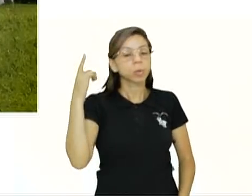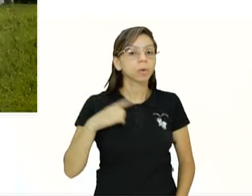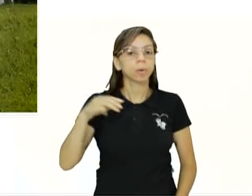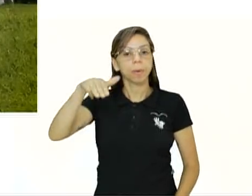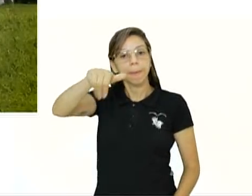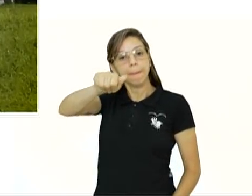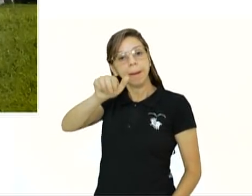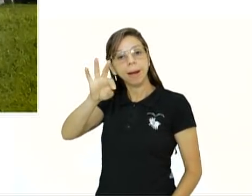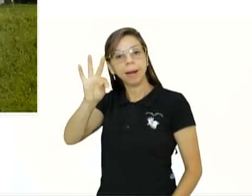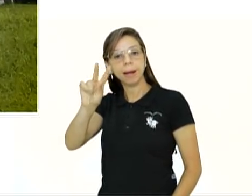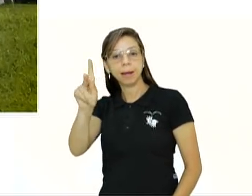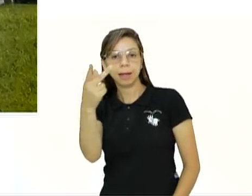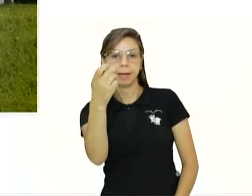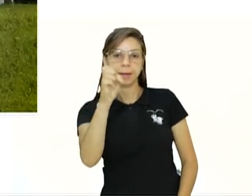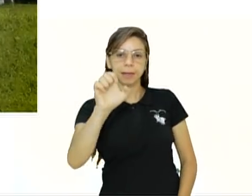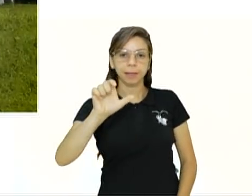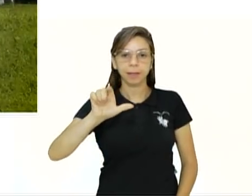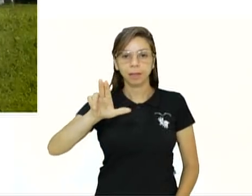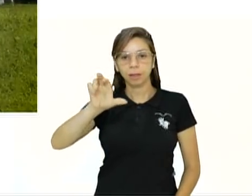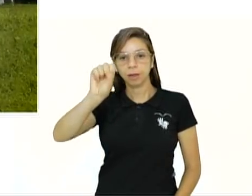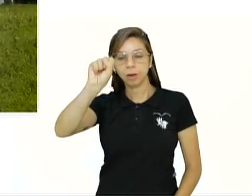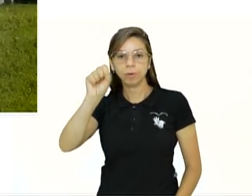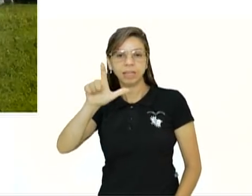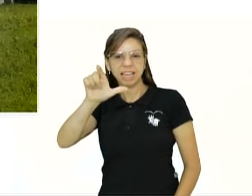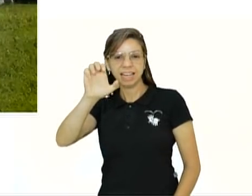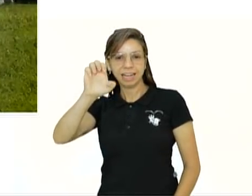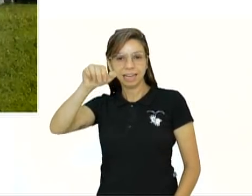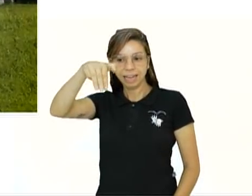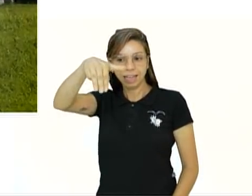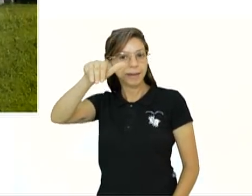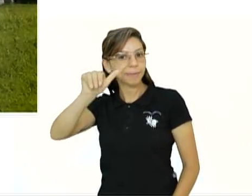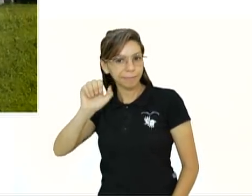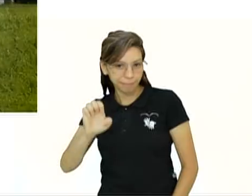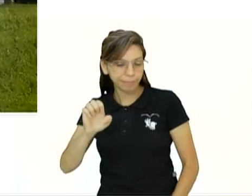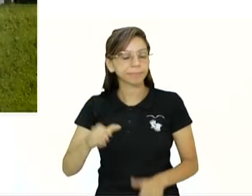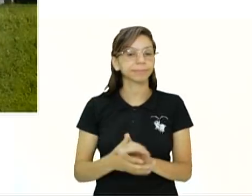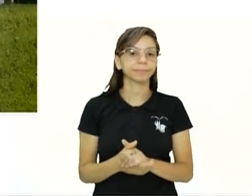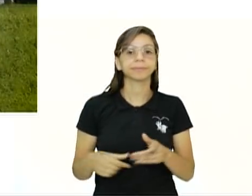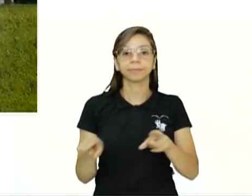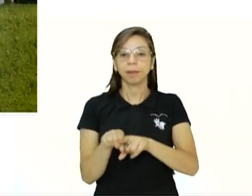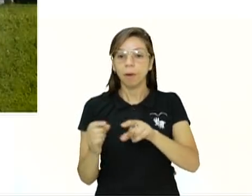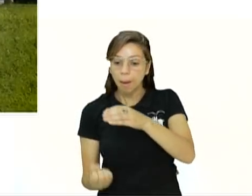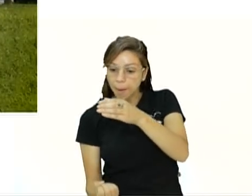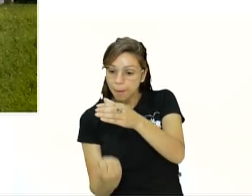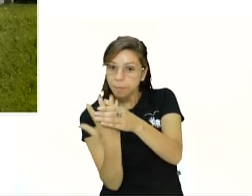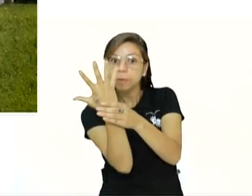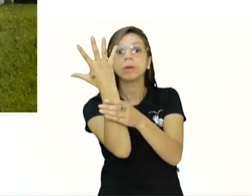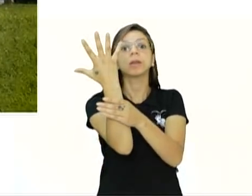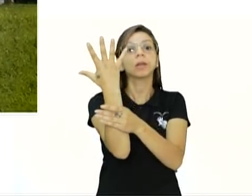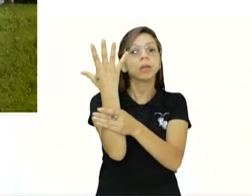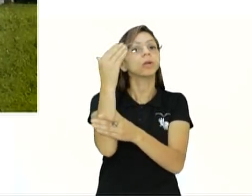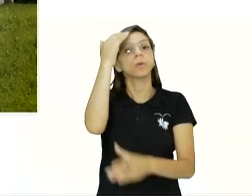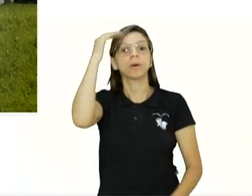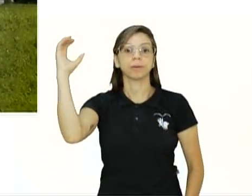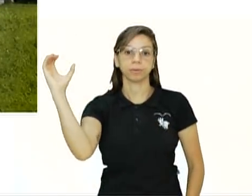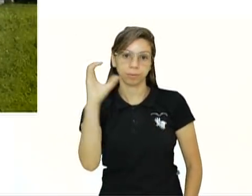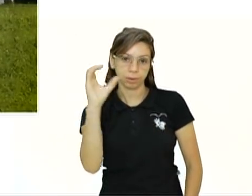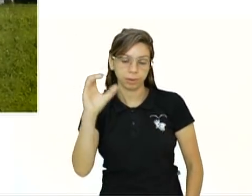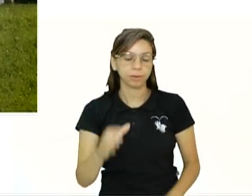Matheus Martins Leme. Quem é de Curitiba conhece a história de Matheus Leme, ele foi um dos fundadores aqui da cidade. No ano